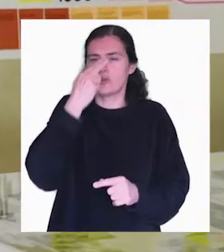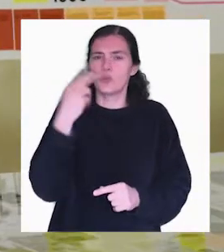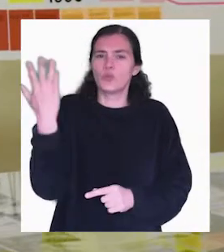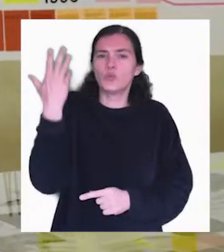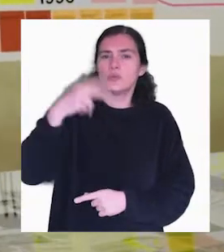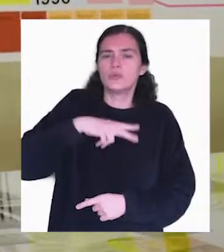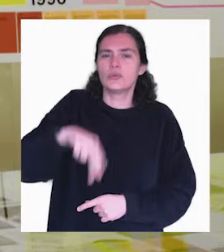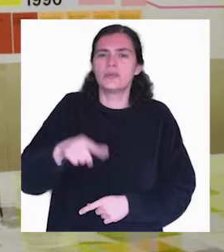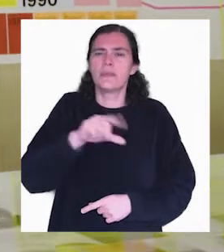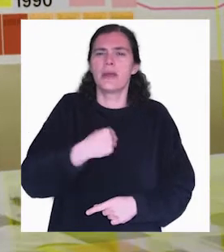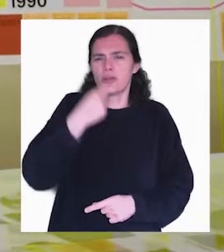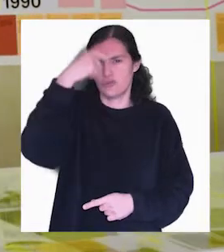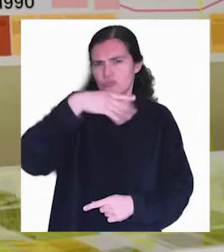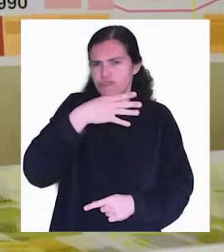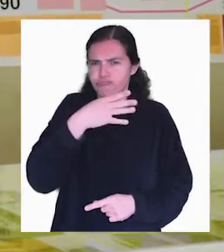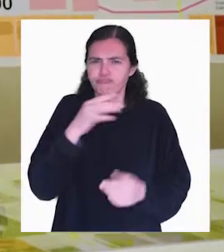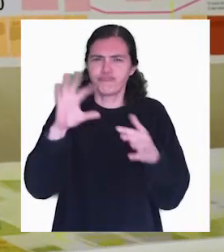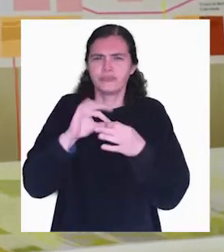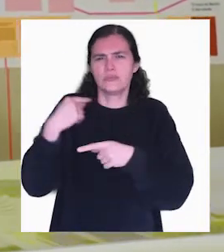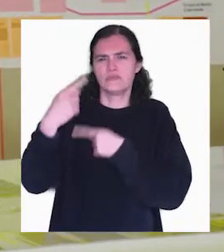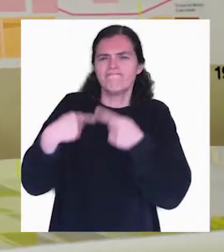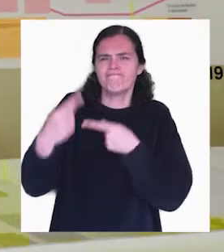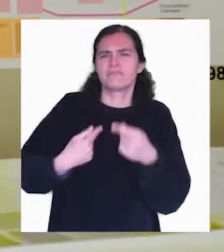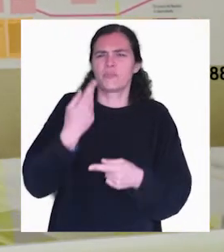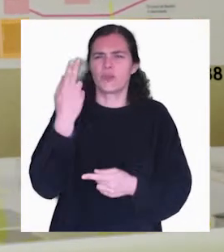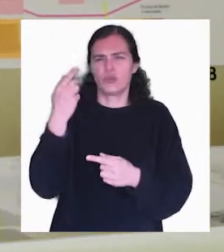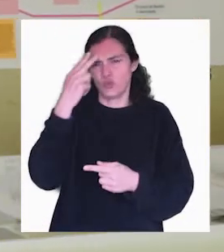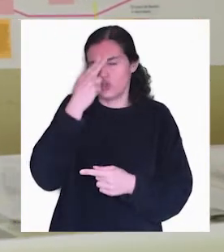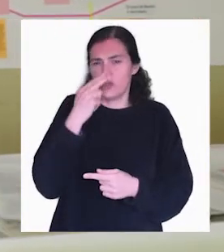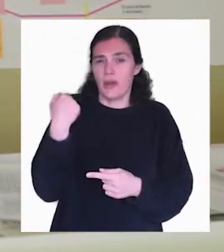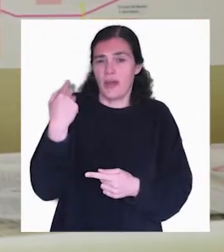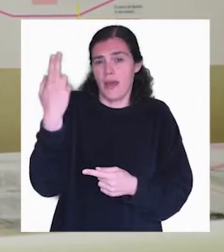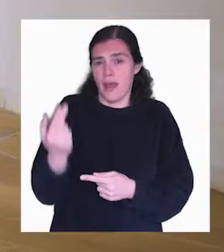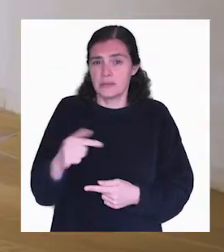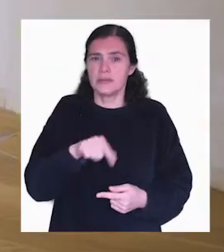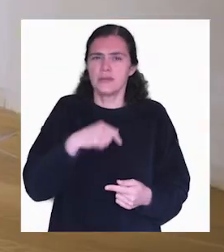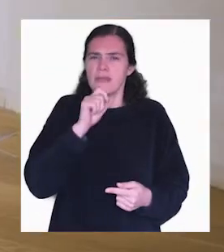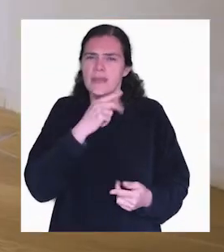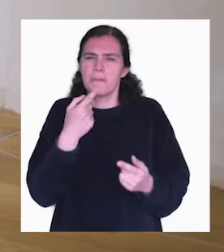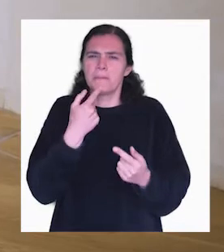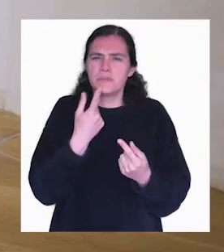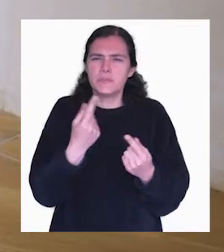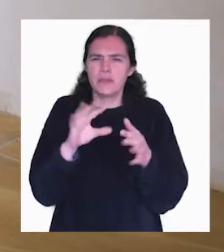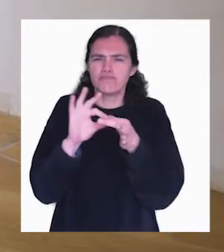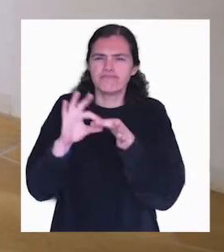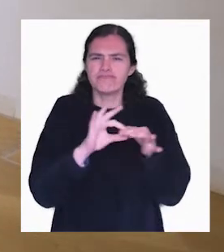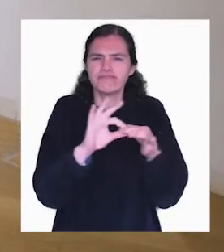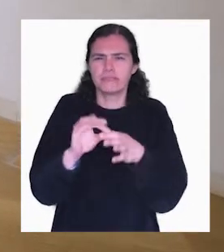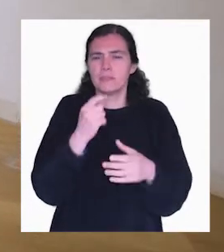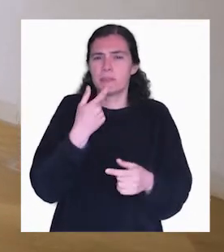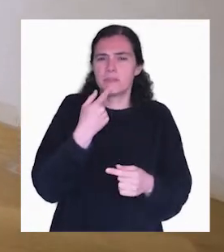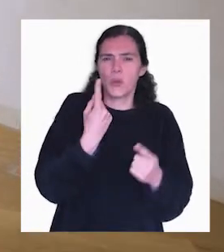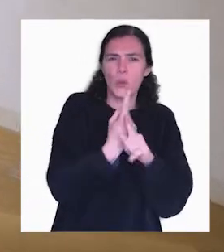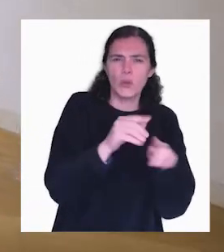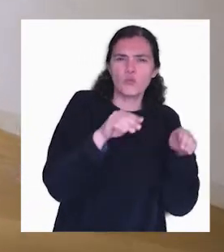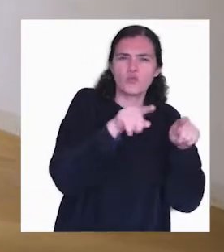portuguesa e a narrativa canónica da história da arte, ou seja, isto permite fazer leituras cruzadas e perceber a coexistência ou divergências de